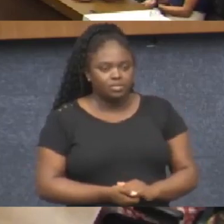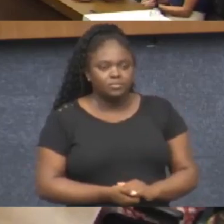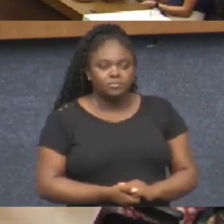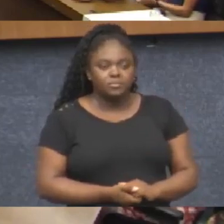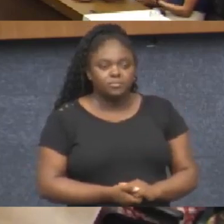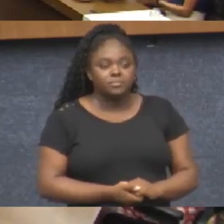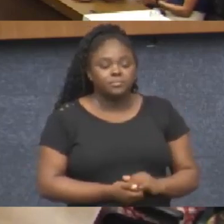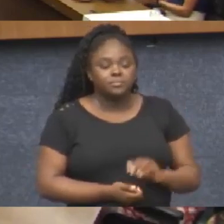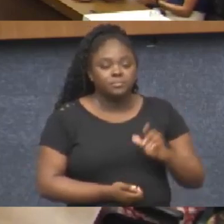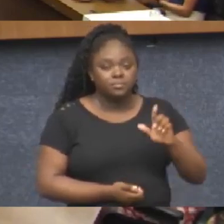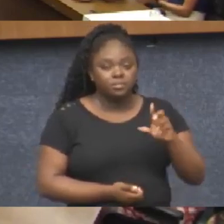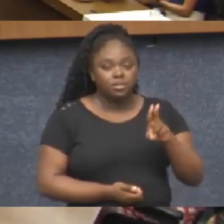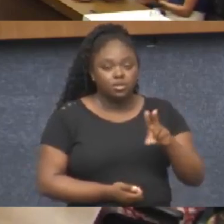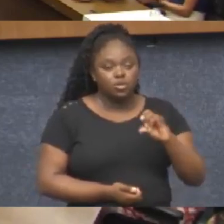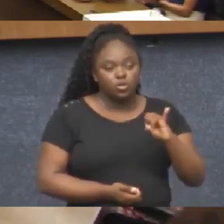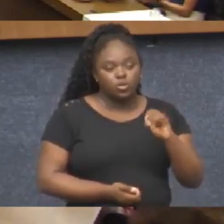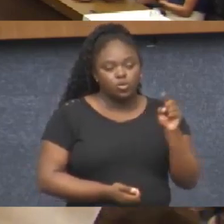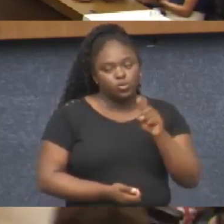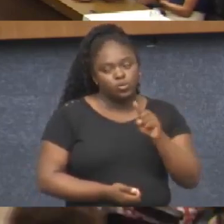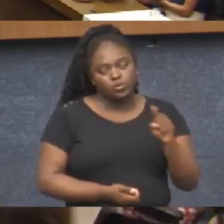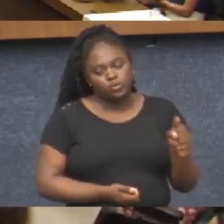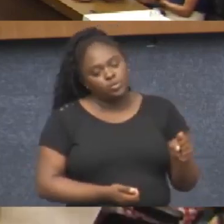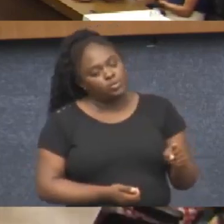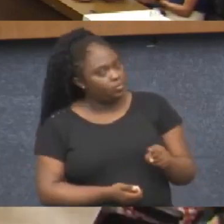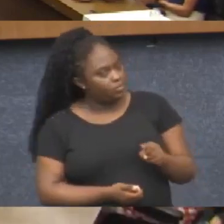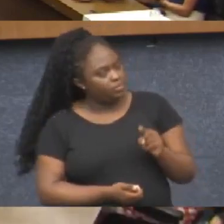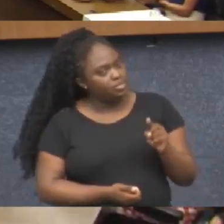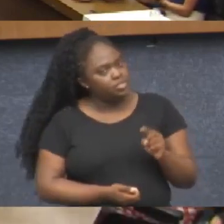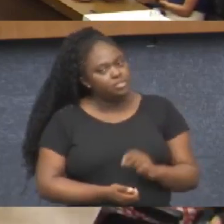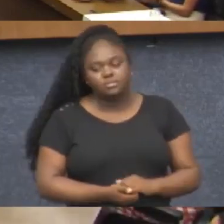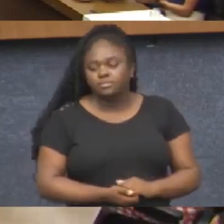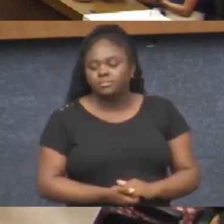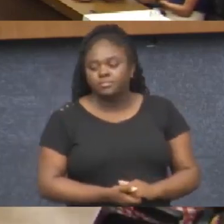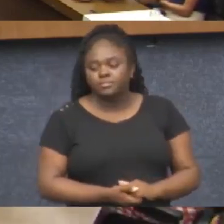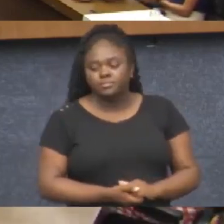E Luiz Fabiano Soriano da Conceição Scofield.